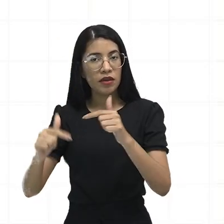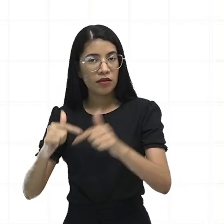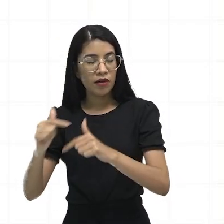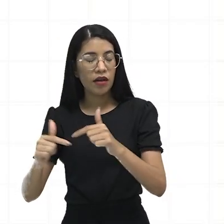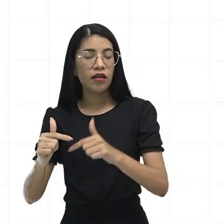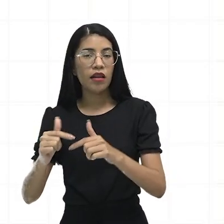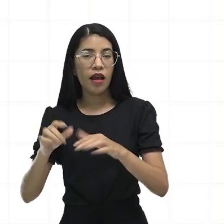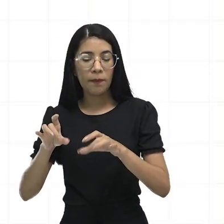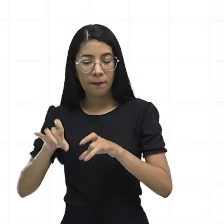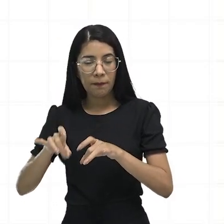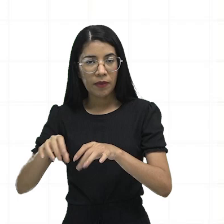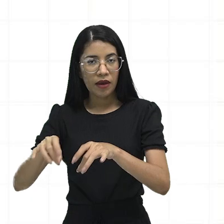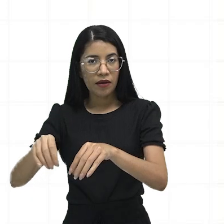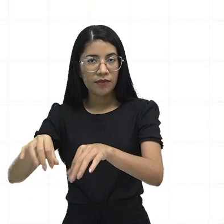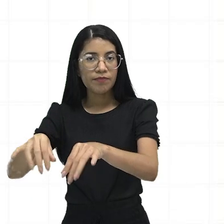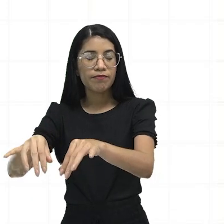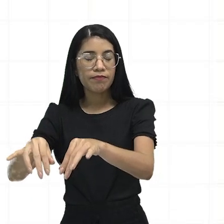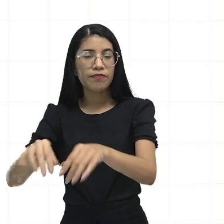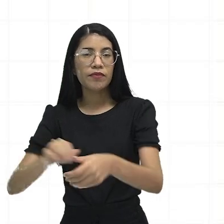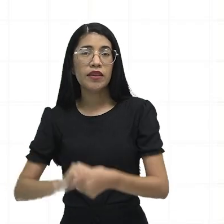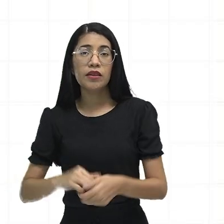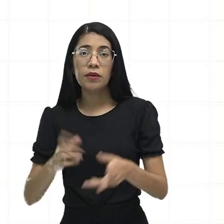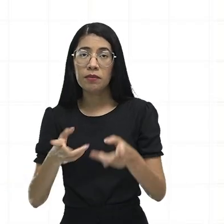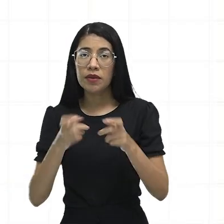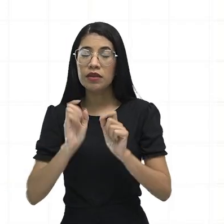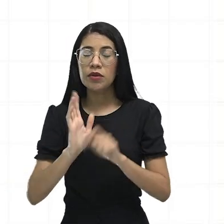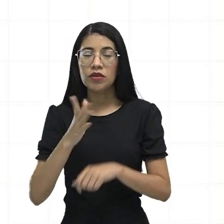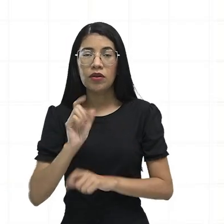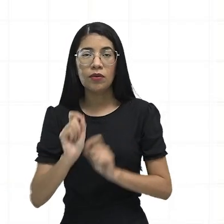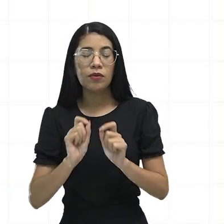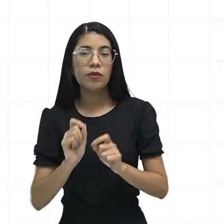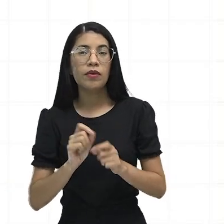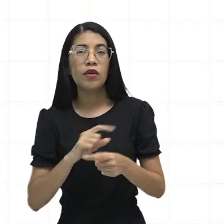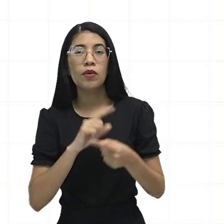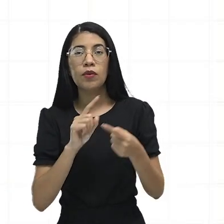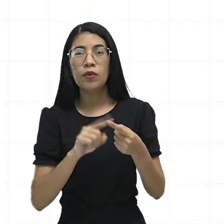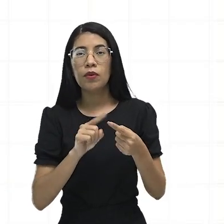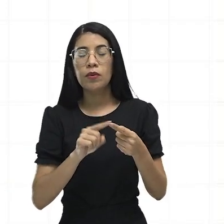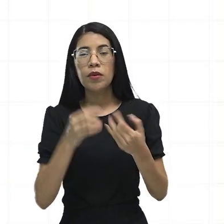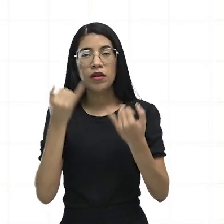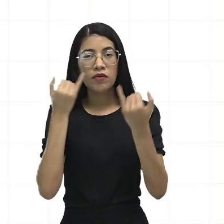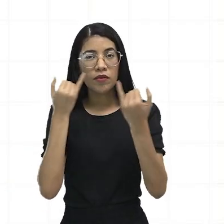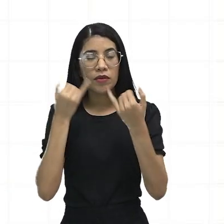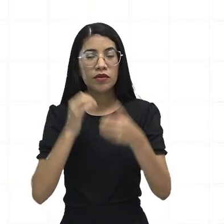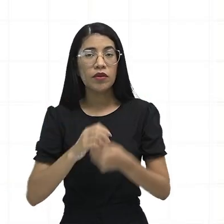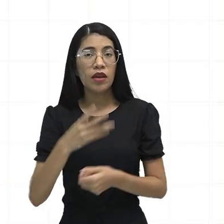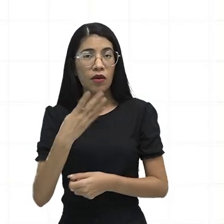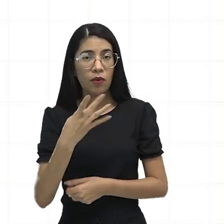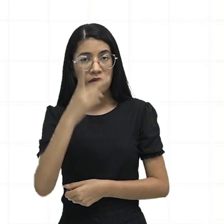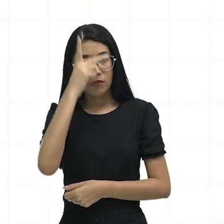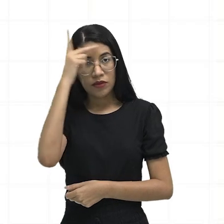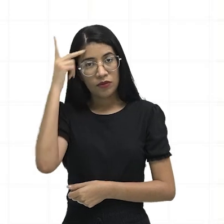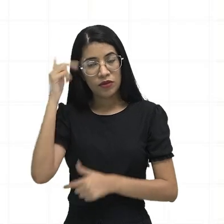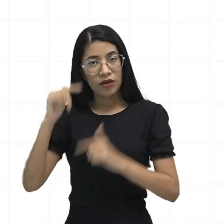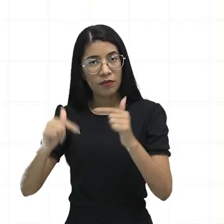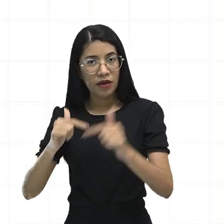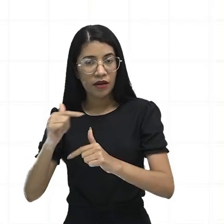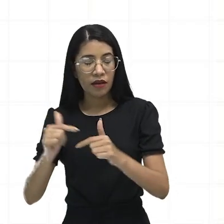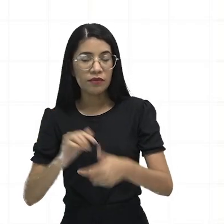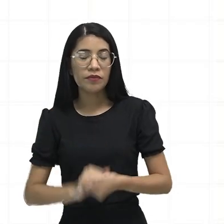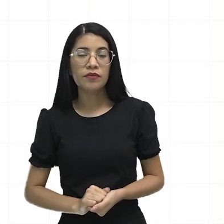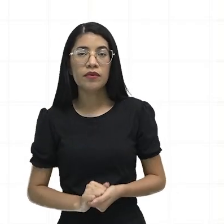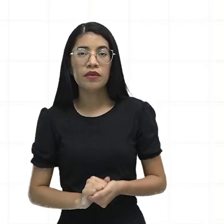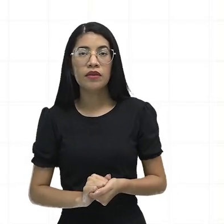plantio. Então, está aqui a primeira grandeza que eu já identifiquei no problema. 4 pessoas trabalhavam no plantio. E